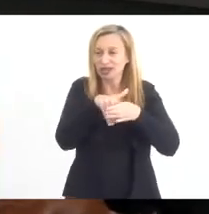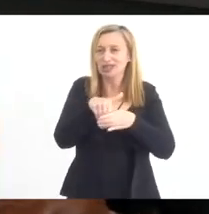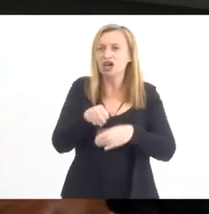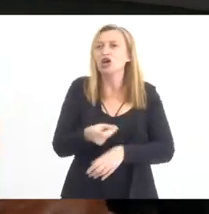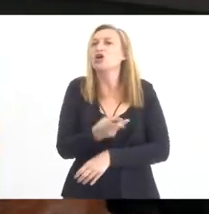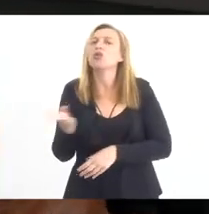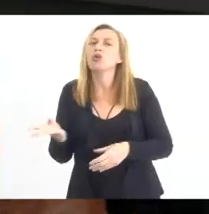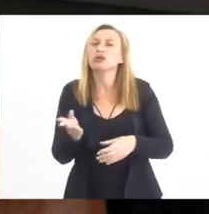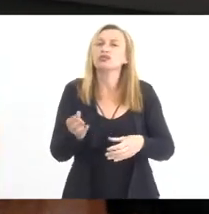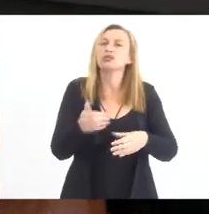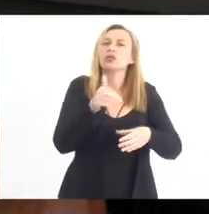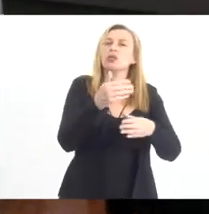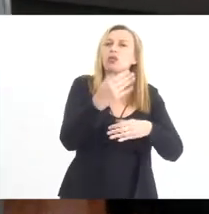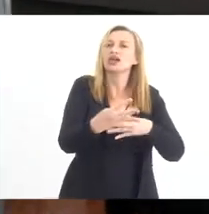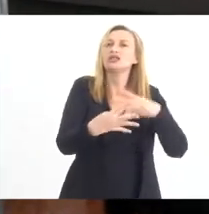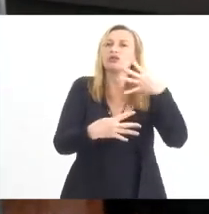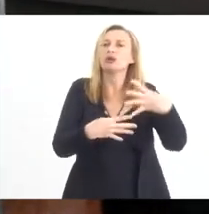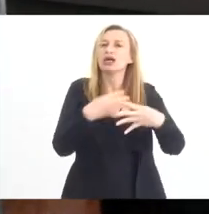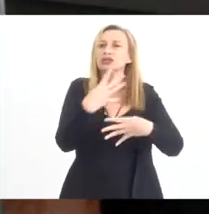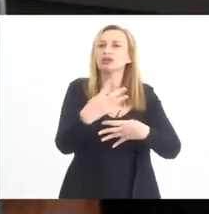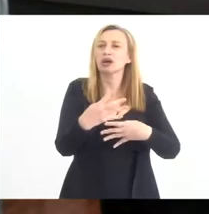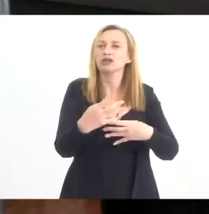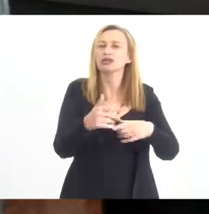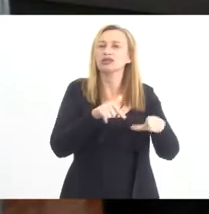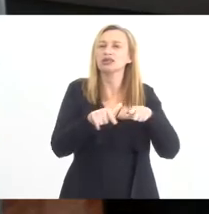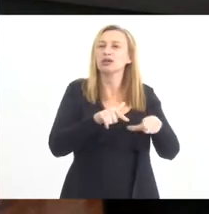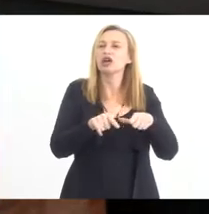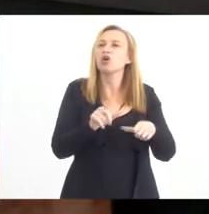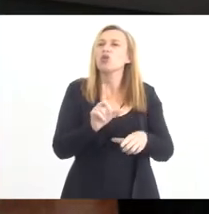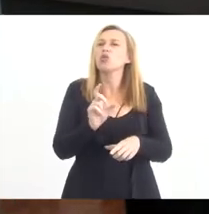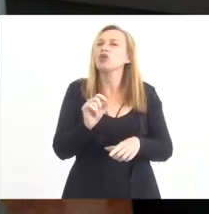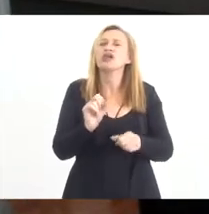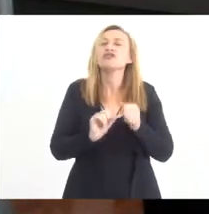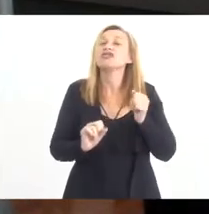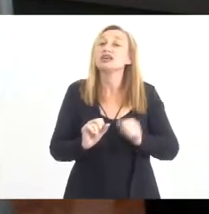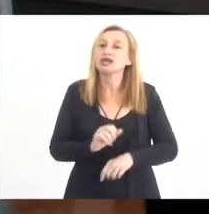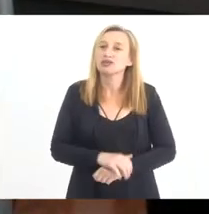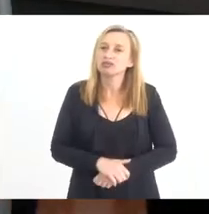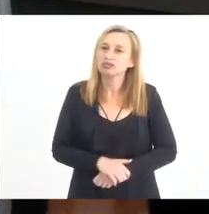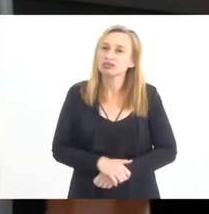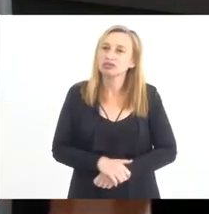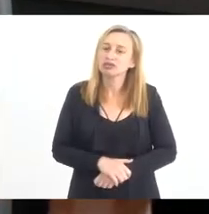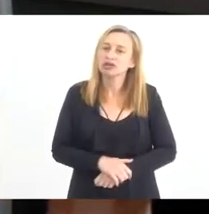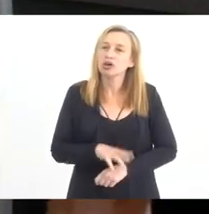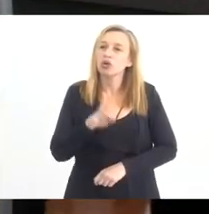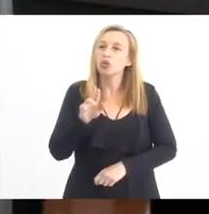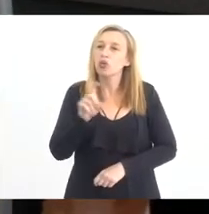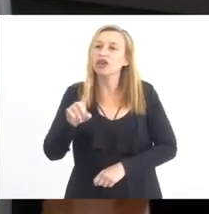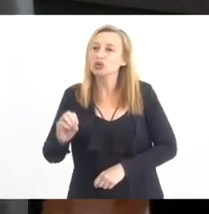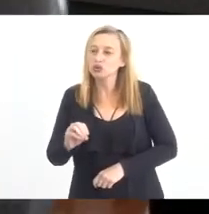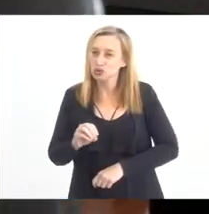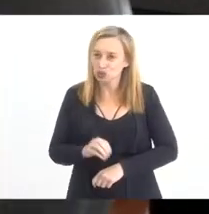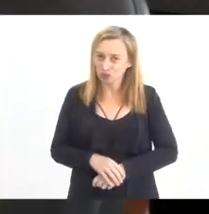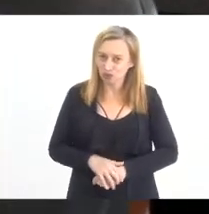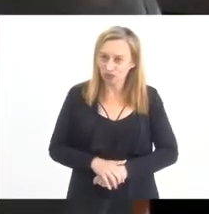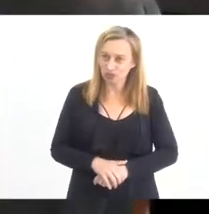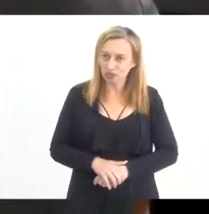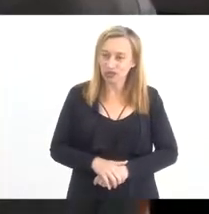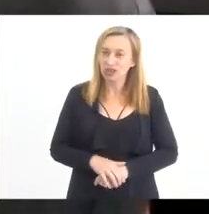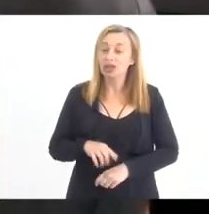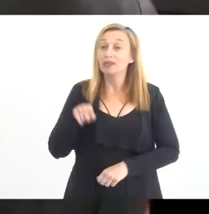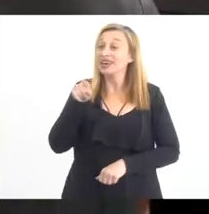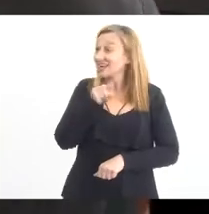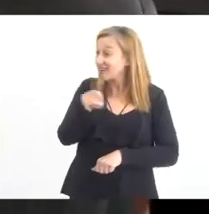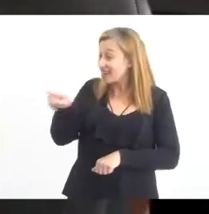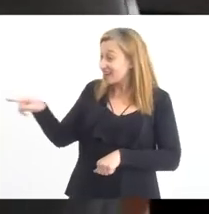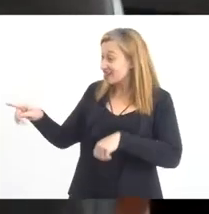Em 4 mandatos, o que foi feito para a UESO, para que esses